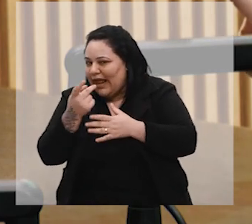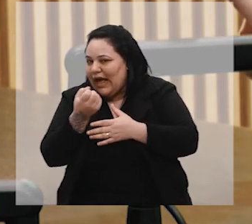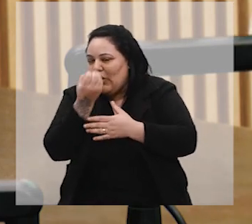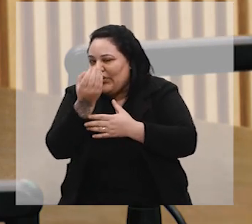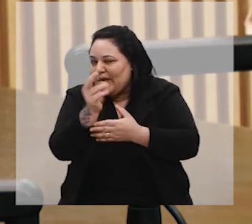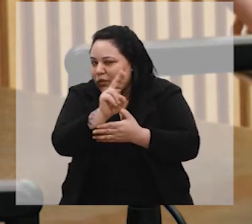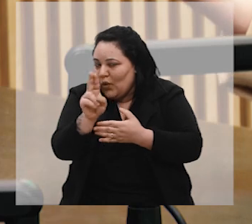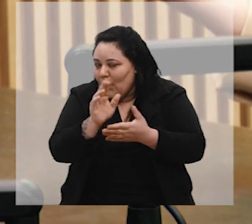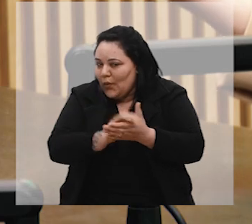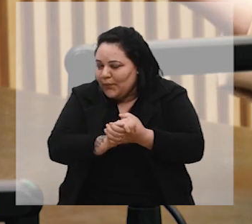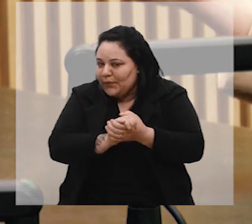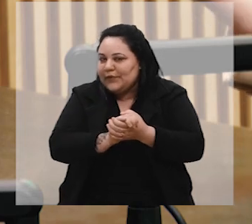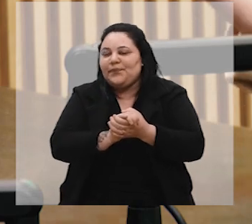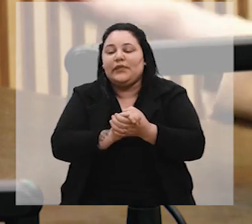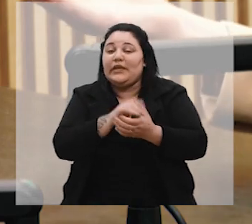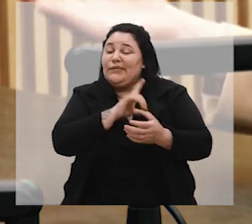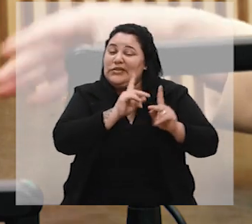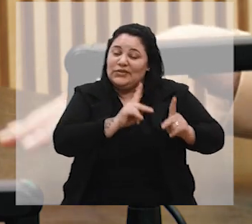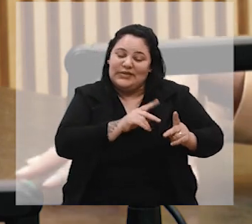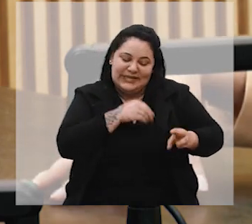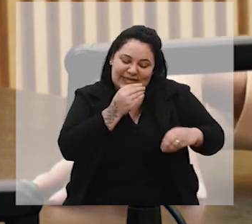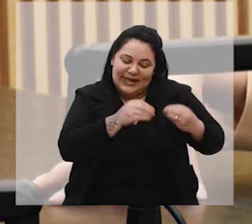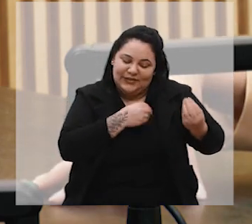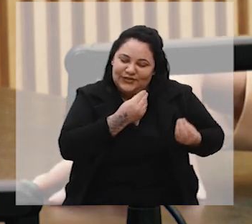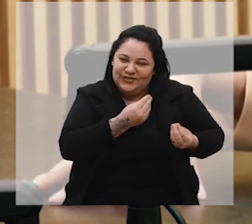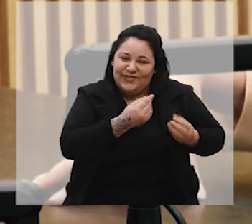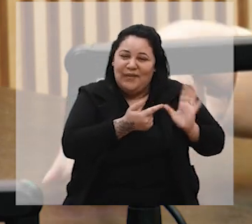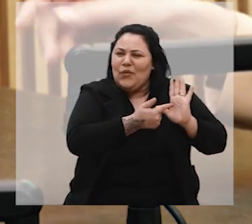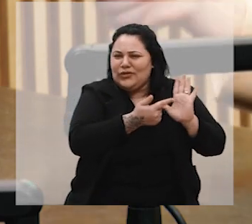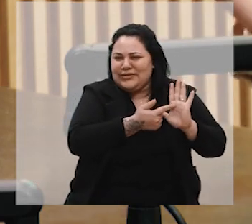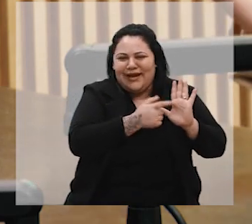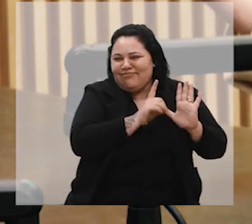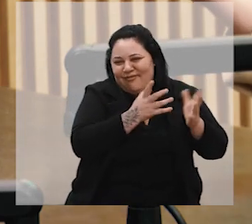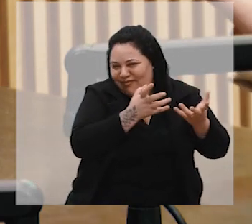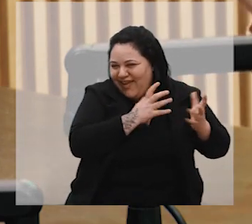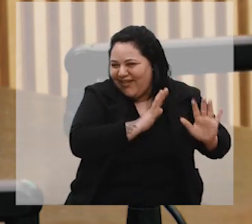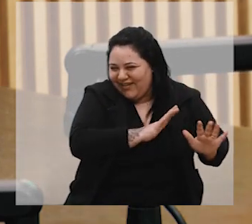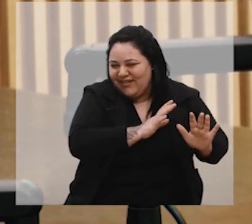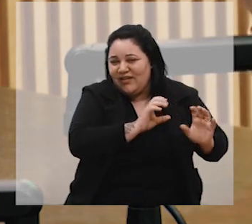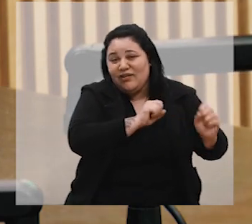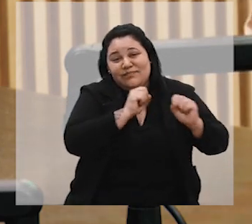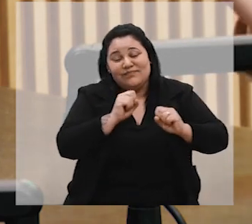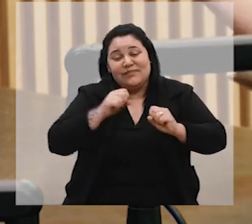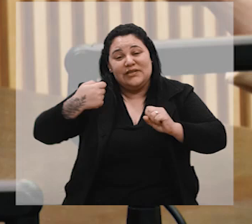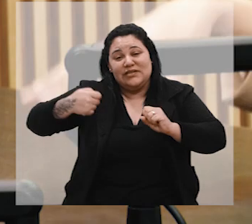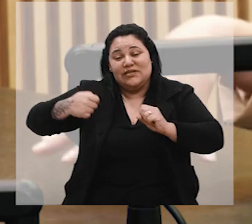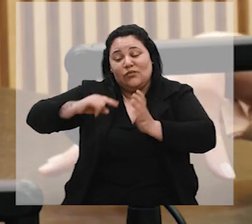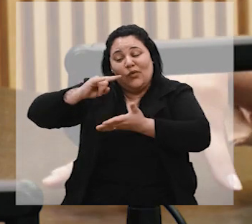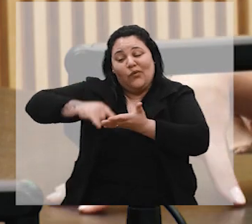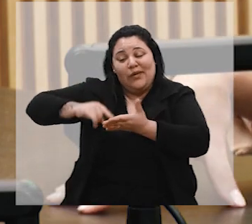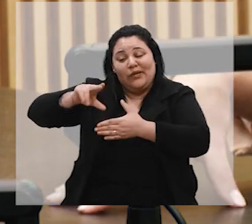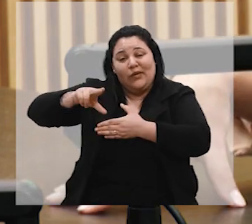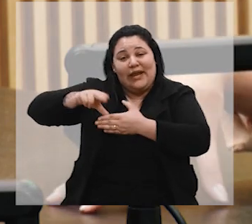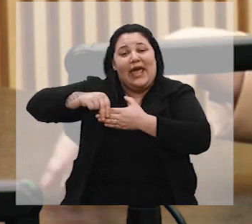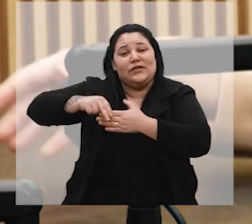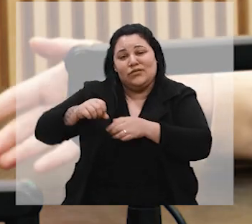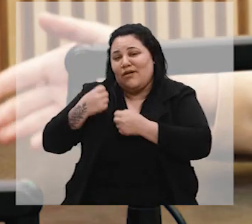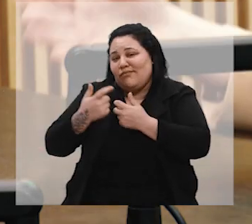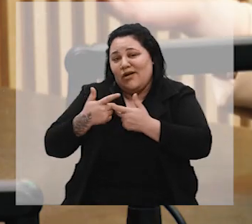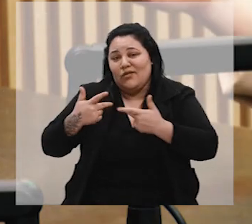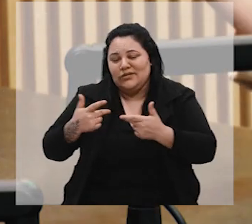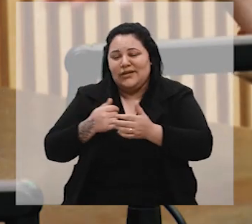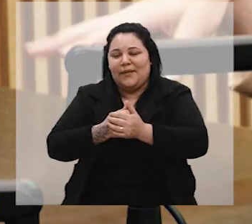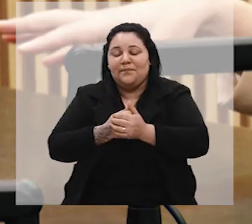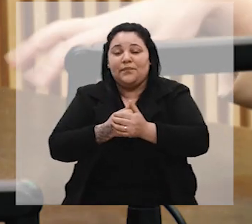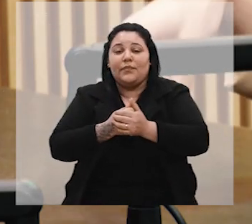via aplicativo, porque também vai se sentir se expondo menos, né? Embora você tenha ali uma foto para anexar, um documento para expor, enfim.